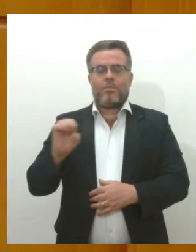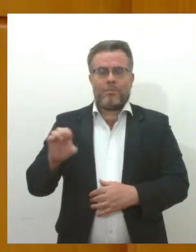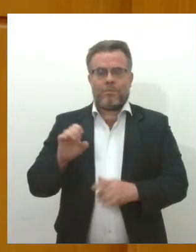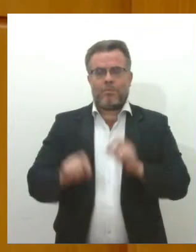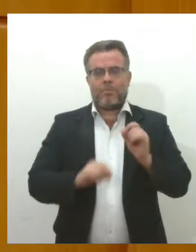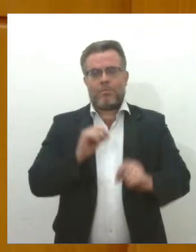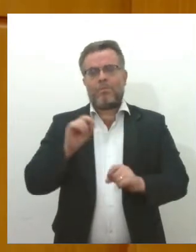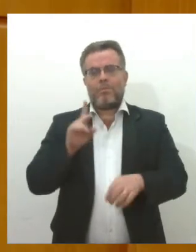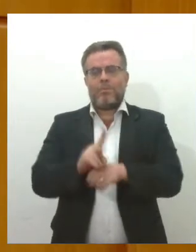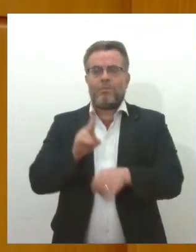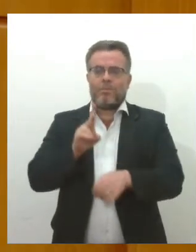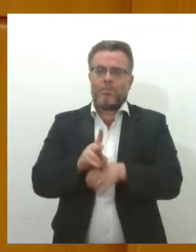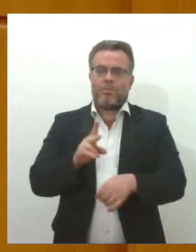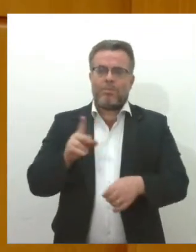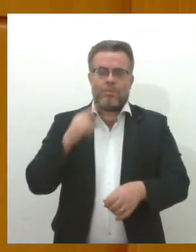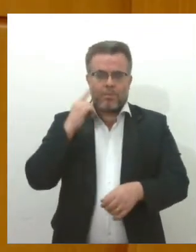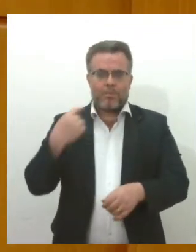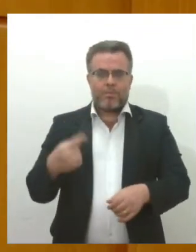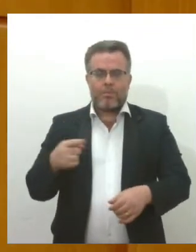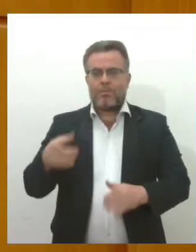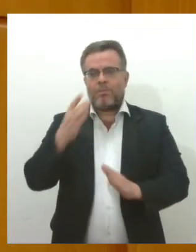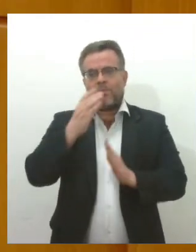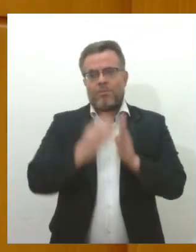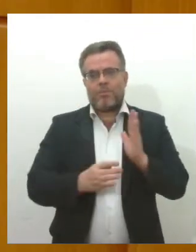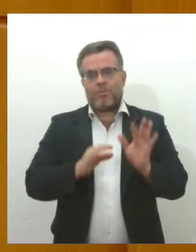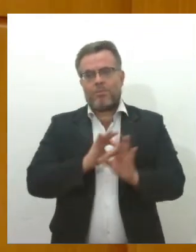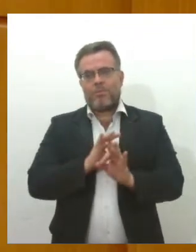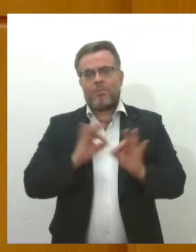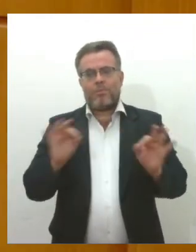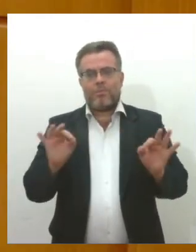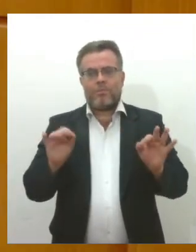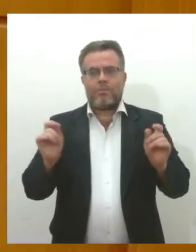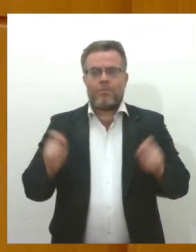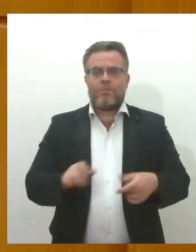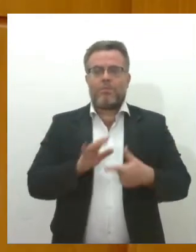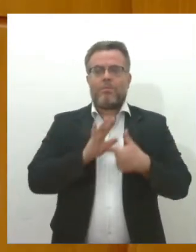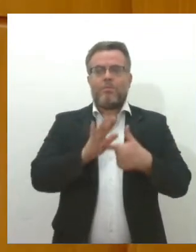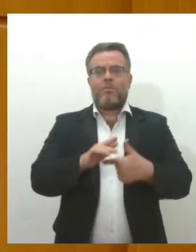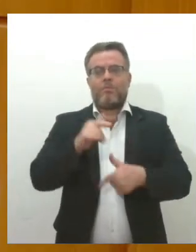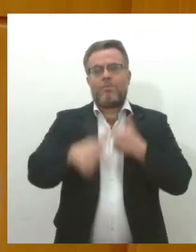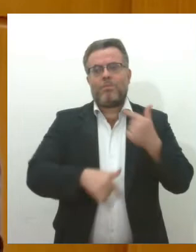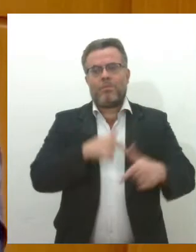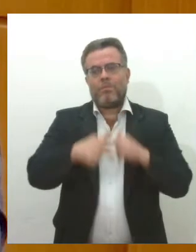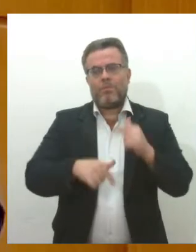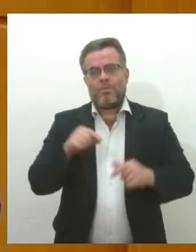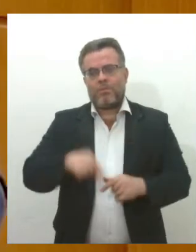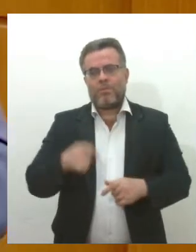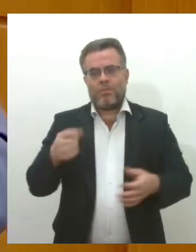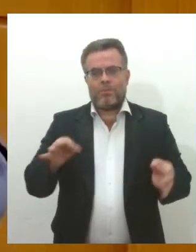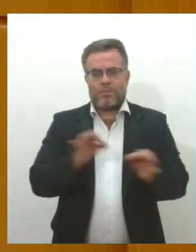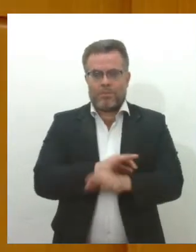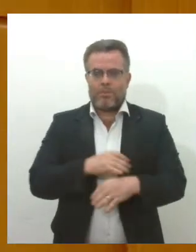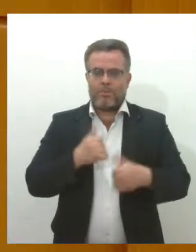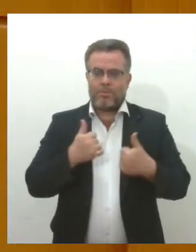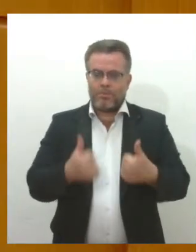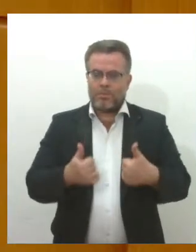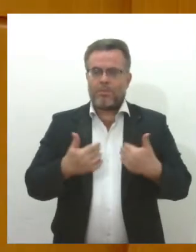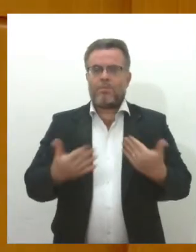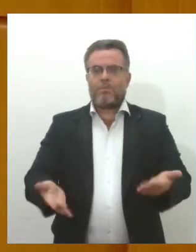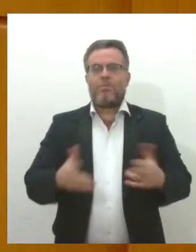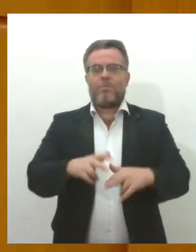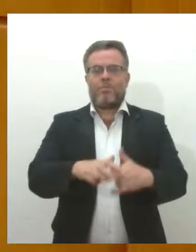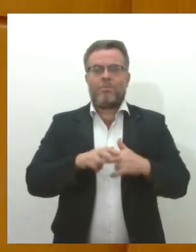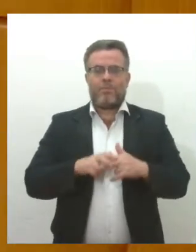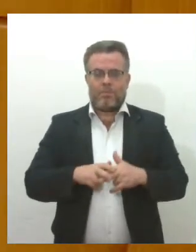dos Advogados então currículo realmente muito vasto mostrando os excelentes servir e aqui no estado de Sergipe por